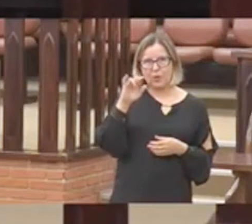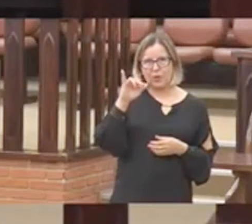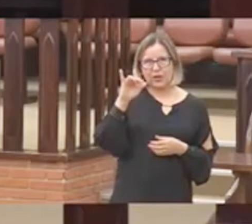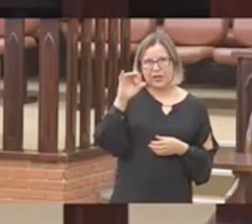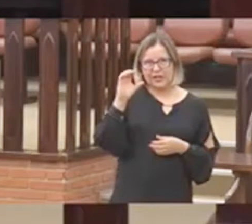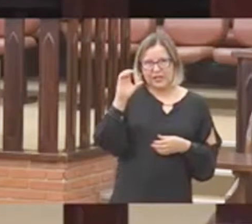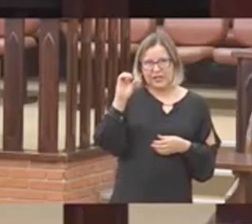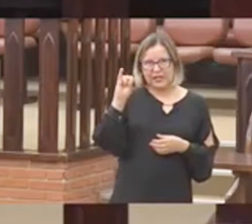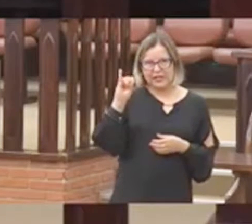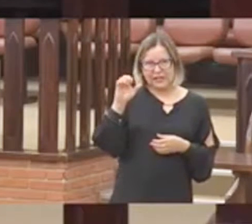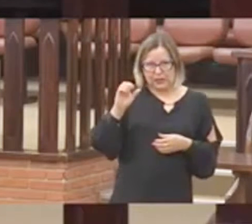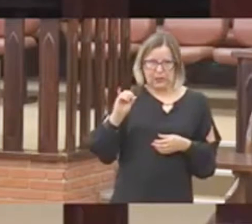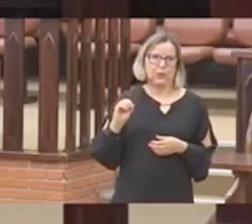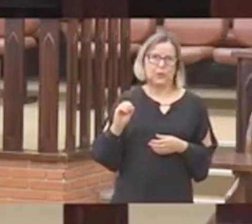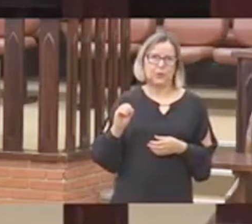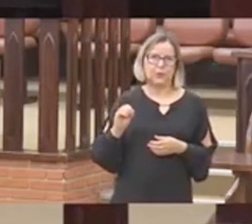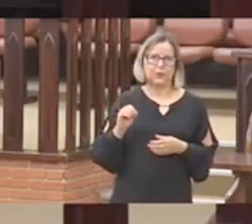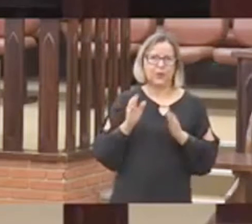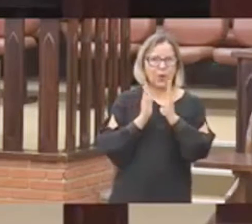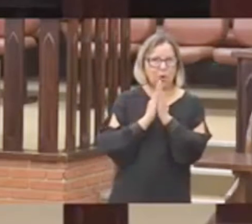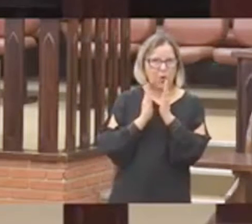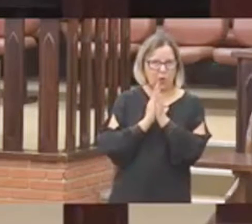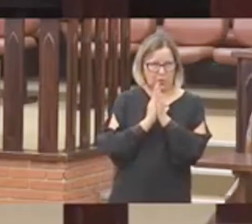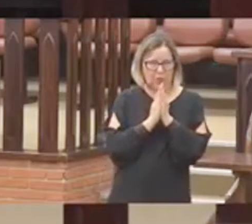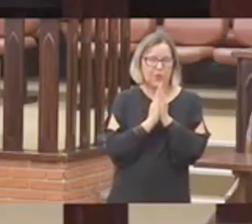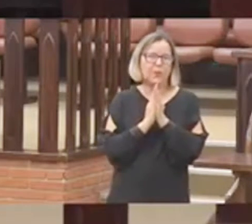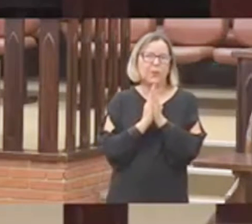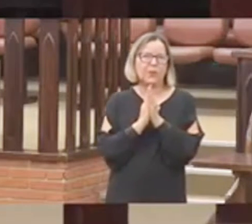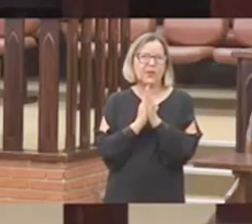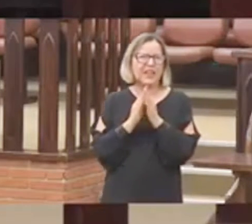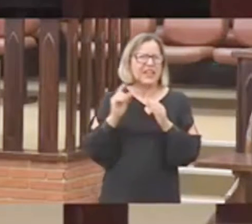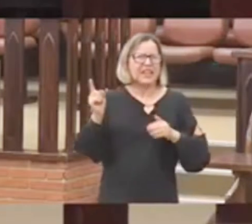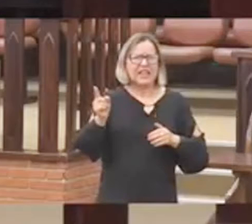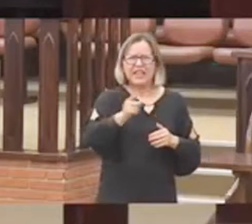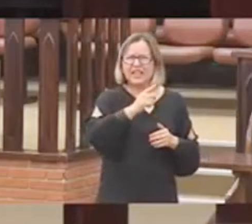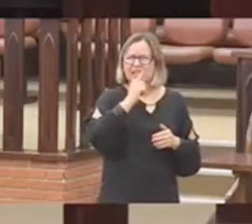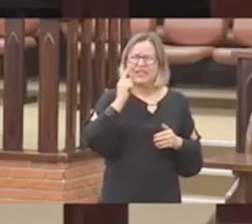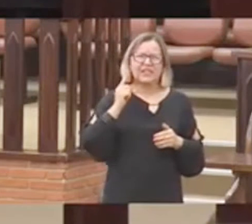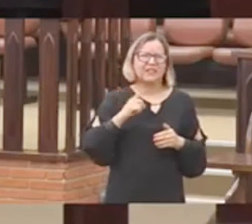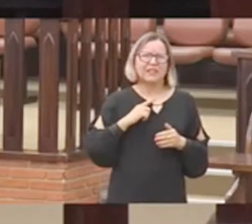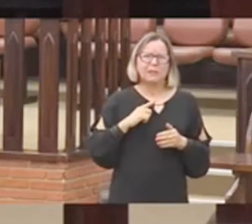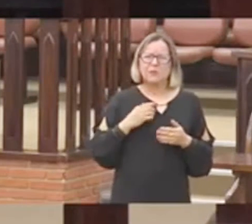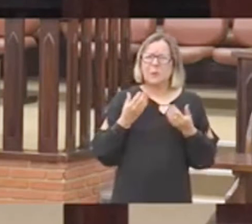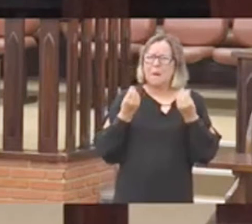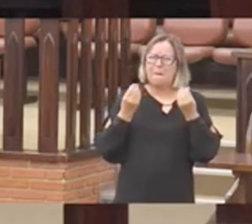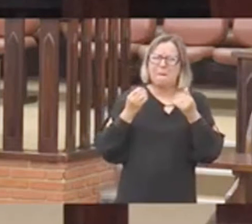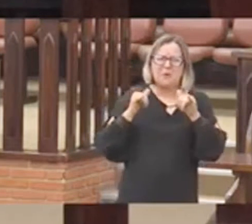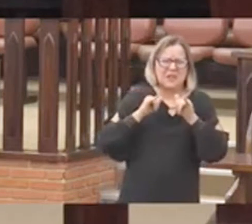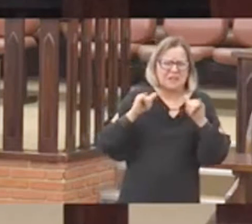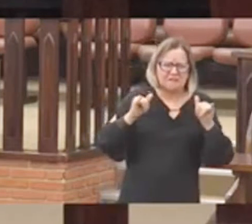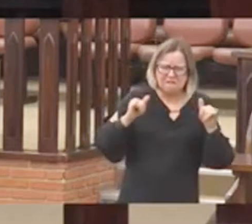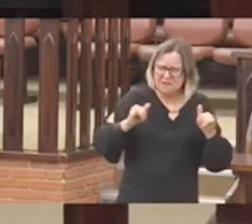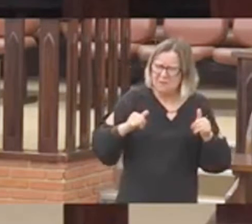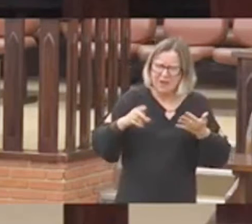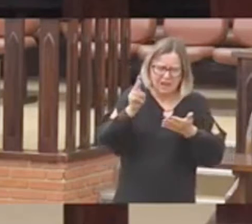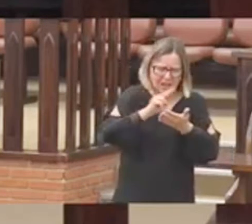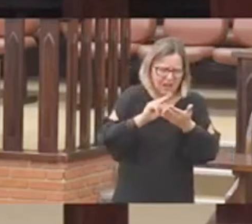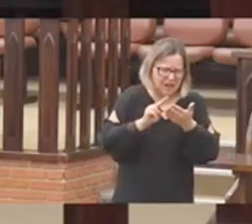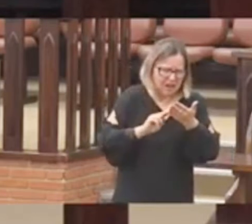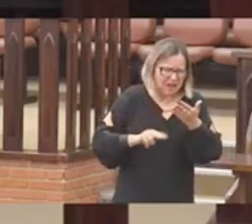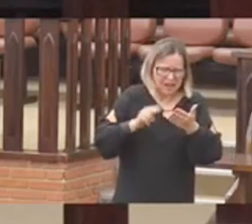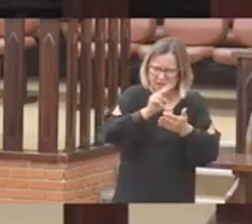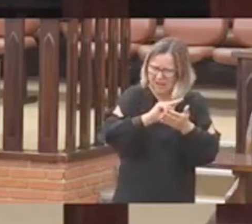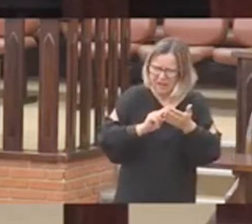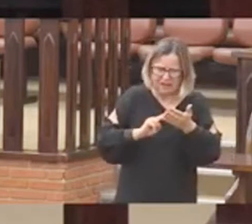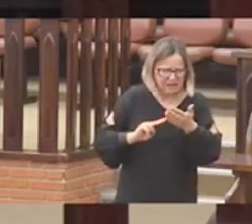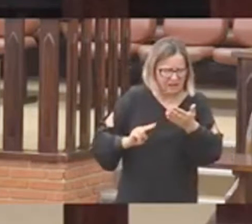Nós recebemos muitas informações. Temos lido muita coisa nesses dias. E a